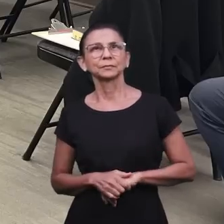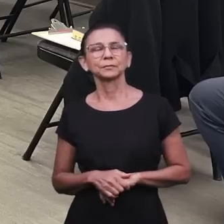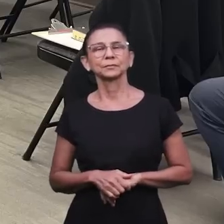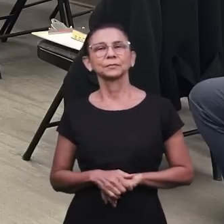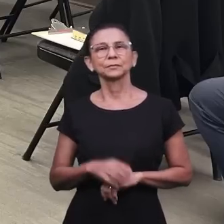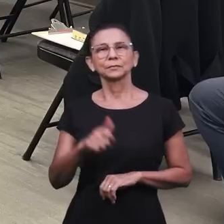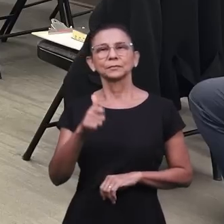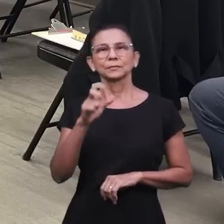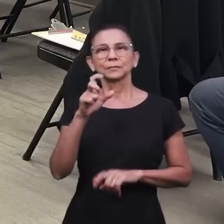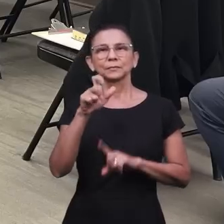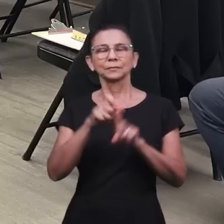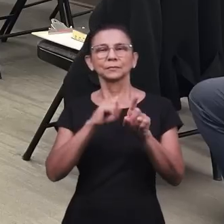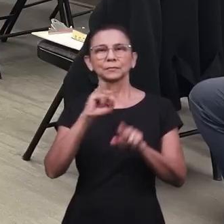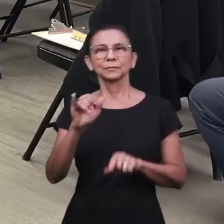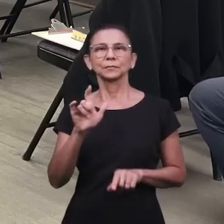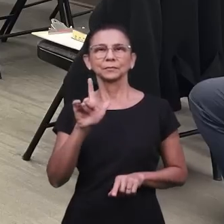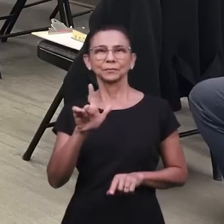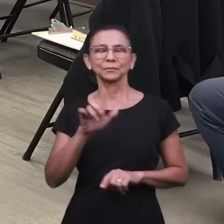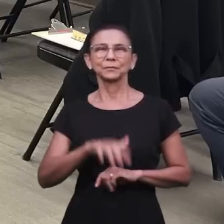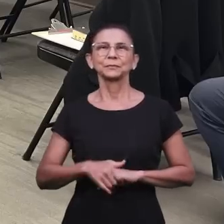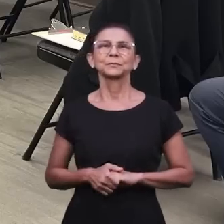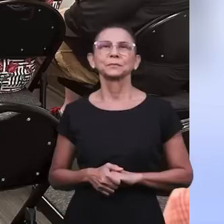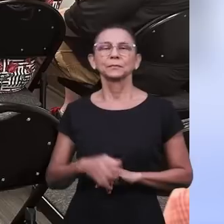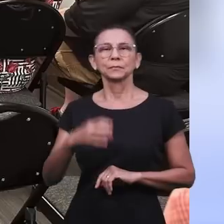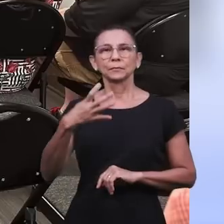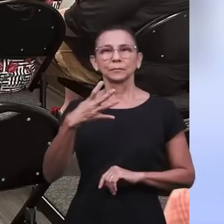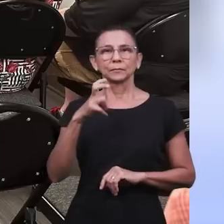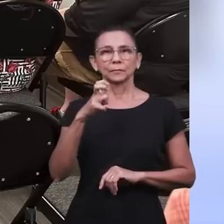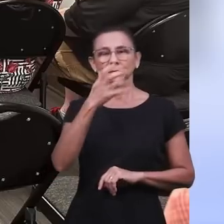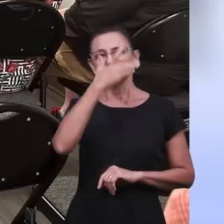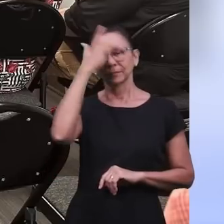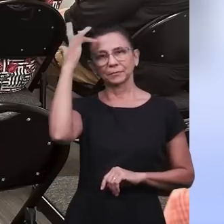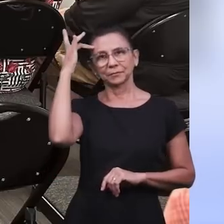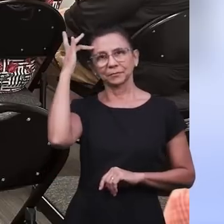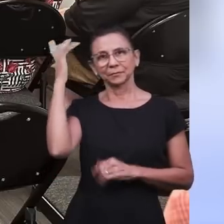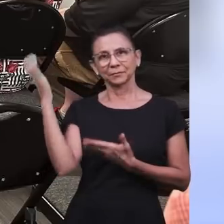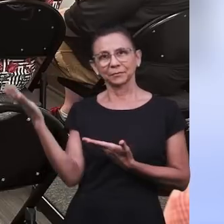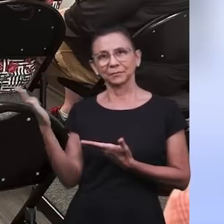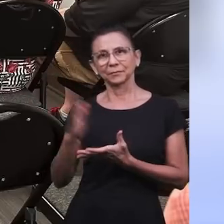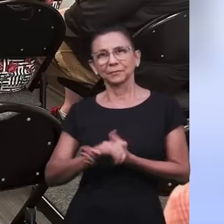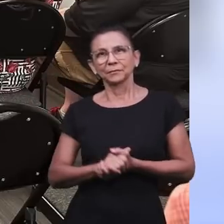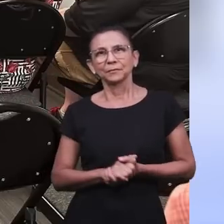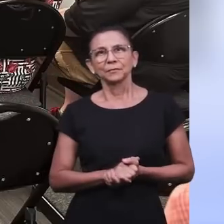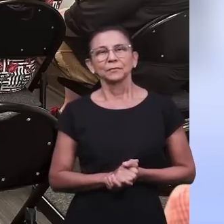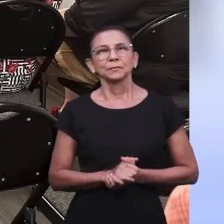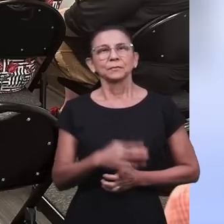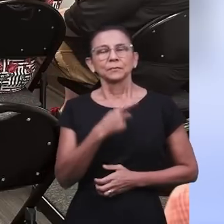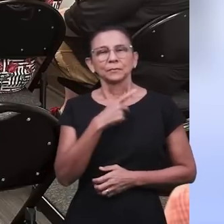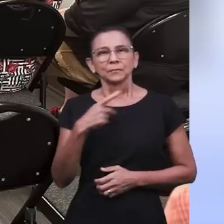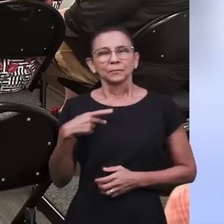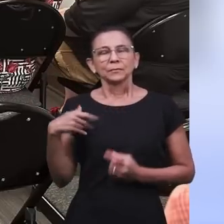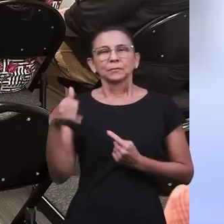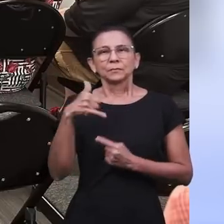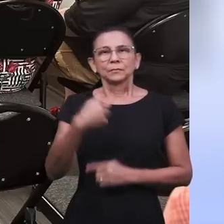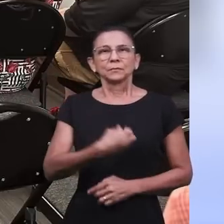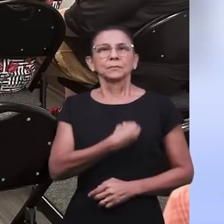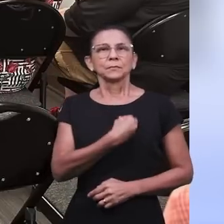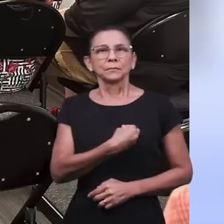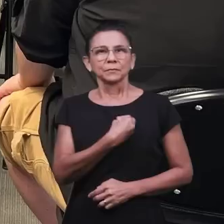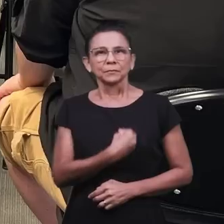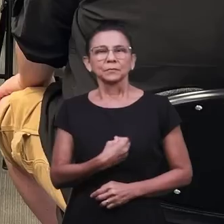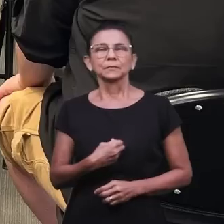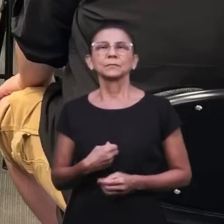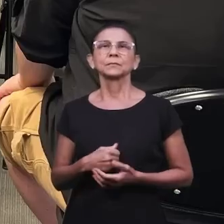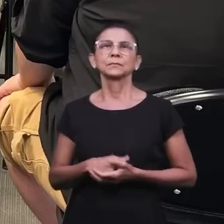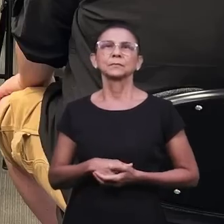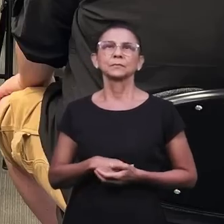Ottawa participou de um mini-seminário no dia 15 de julho, com 45 presentes. Os pastores Cesário Souza, Renato Rotti e o